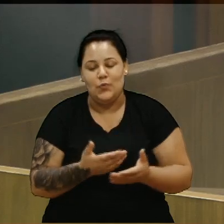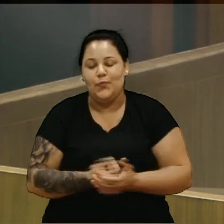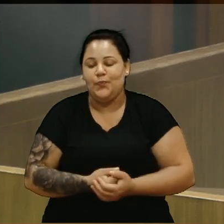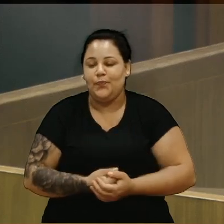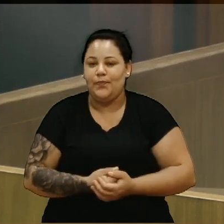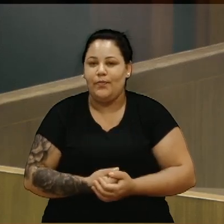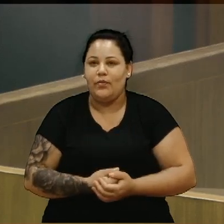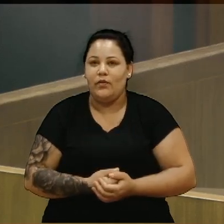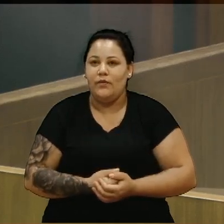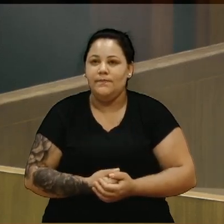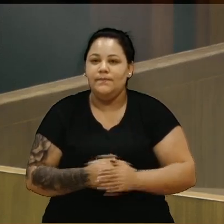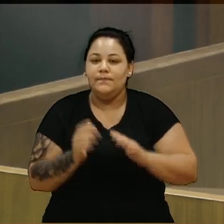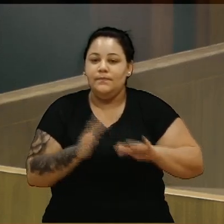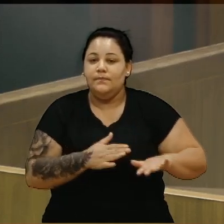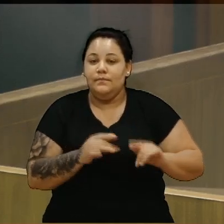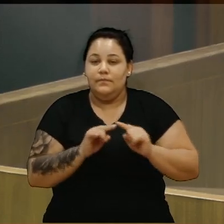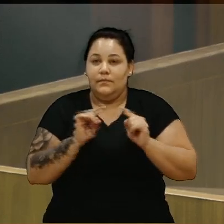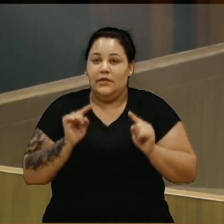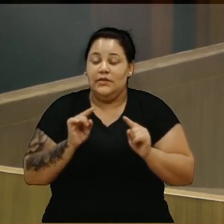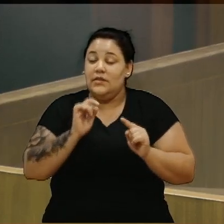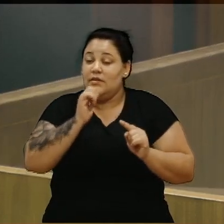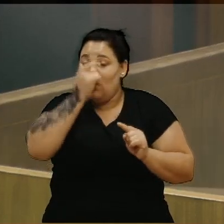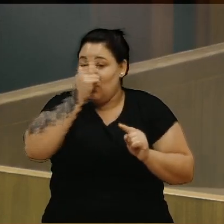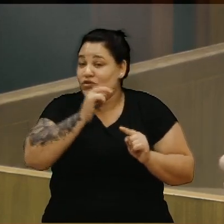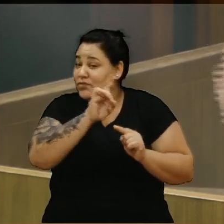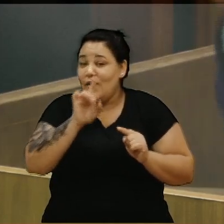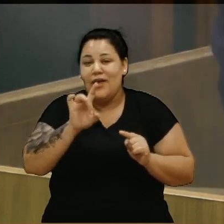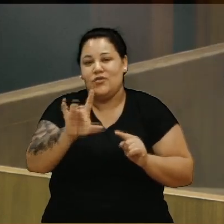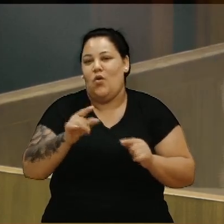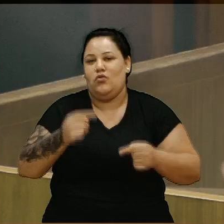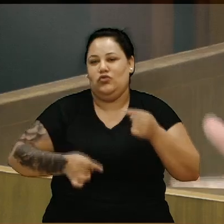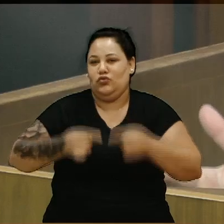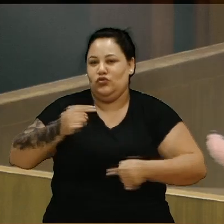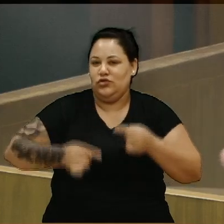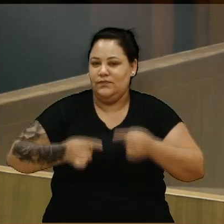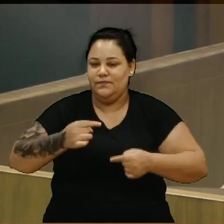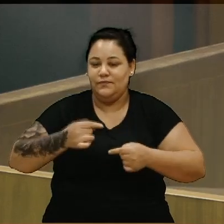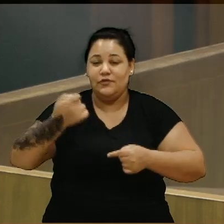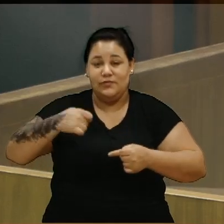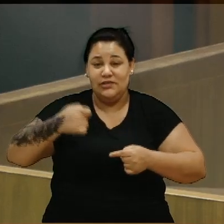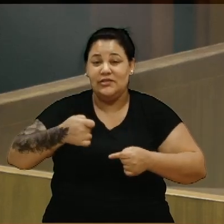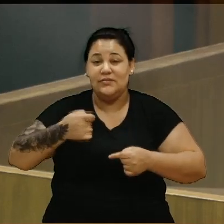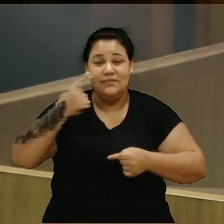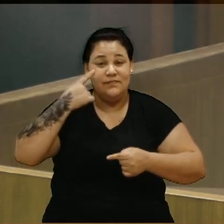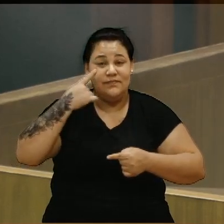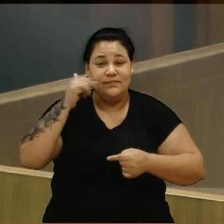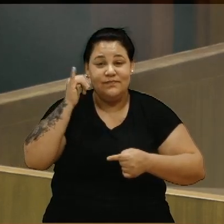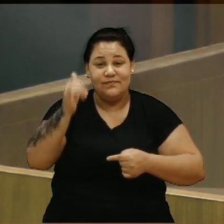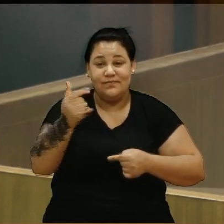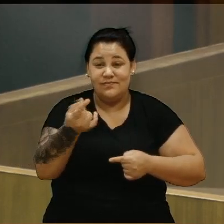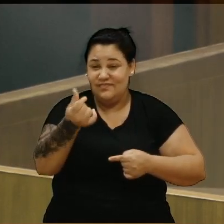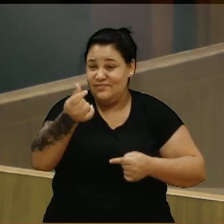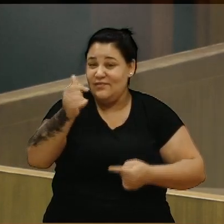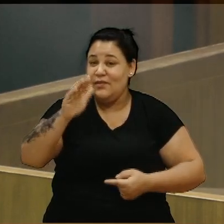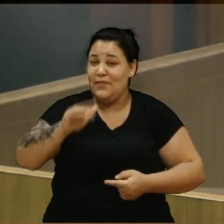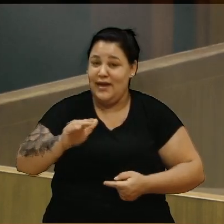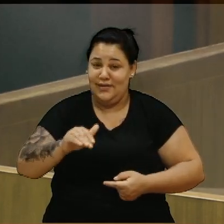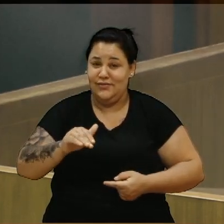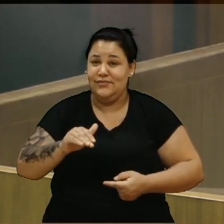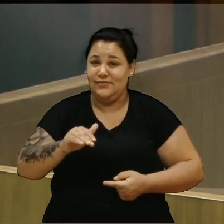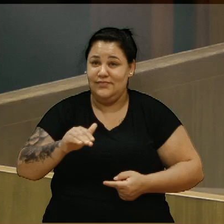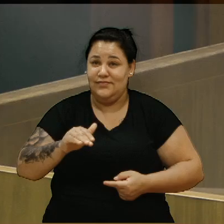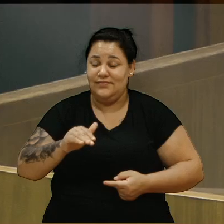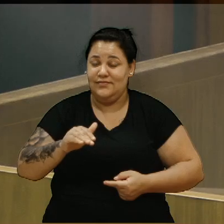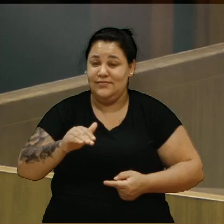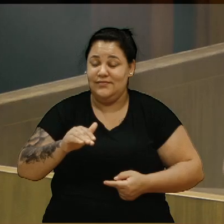mais do que debater, e aí com certeza é fundamental a gente pensar numa passagem mais barata, né, gente? A nossa passagem é uma das mais caras do